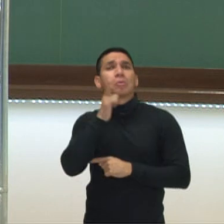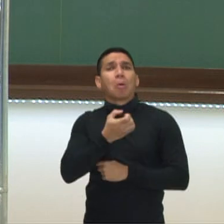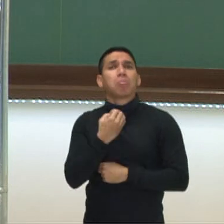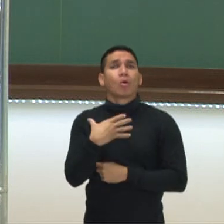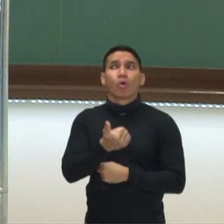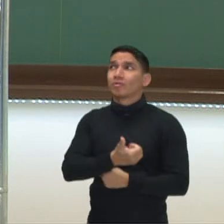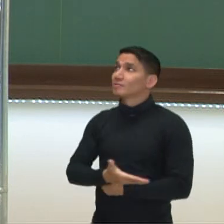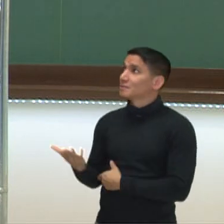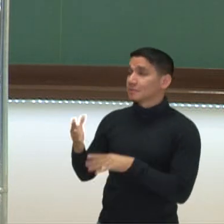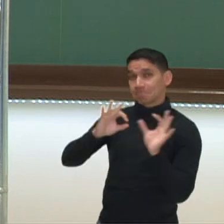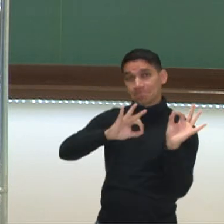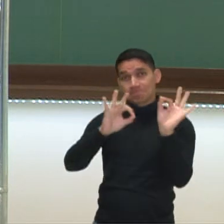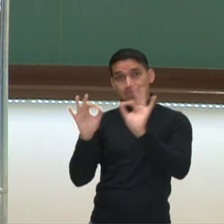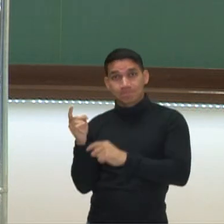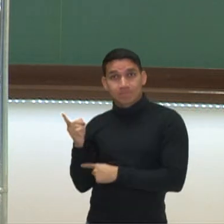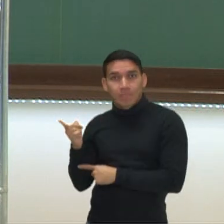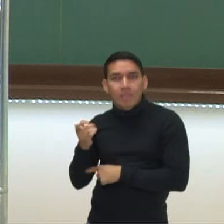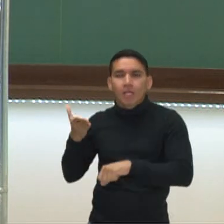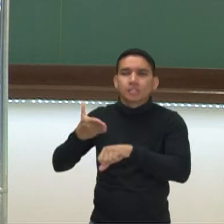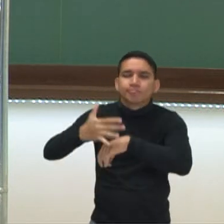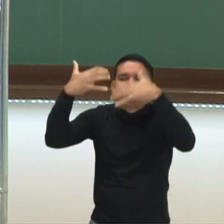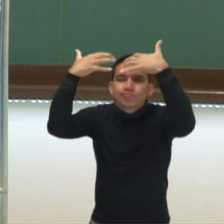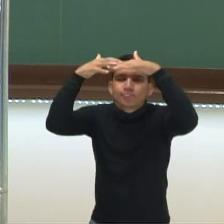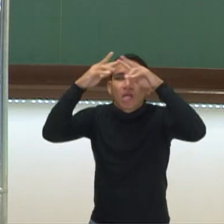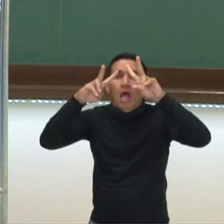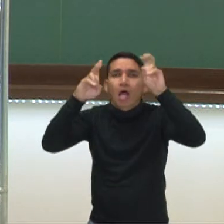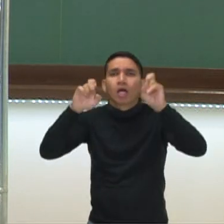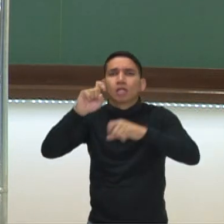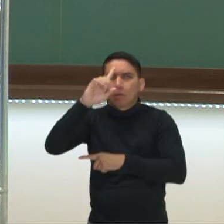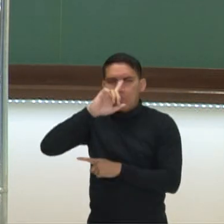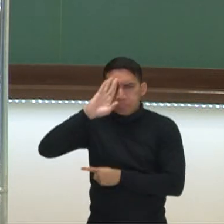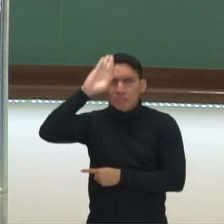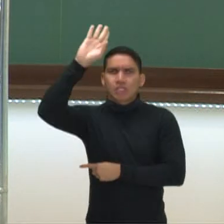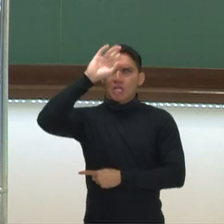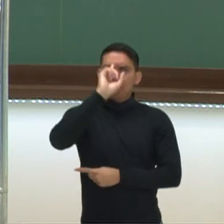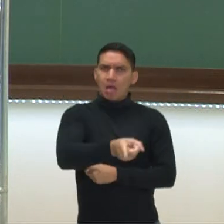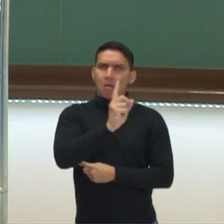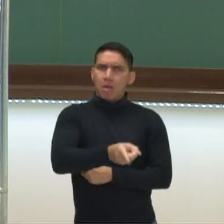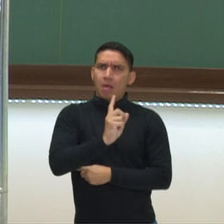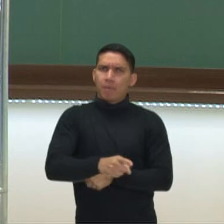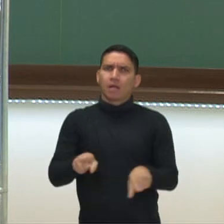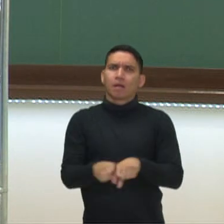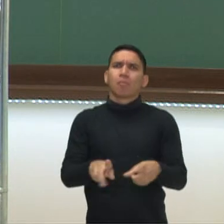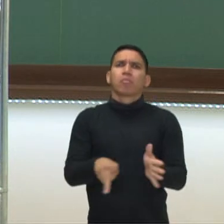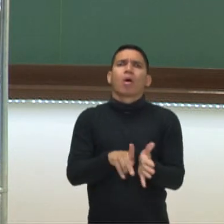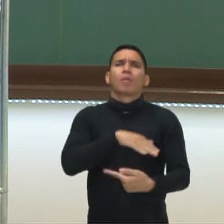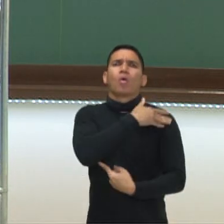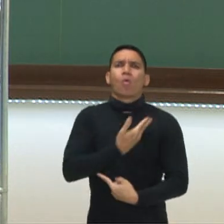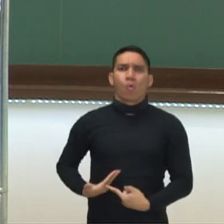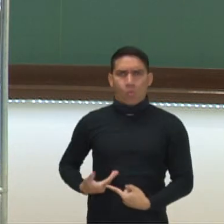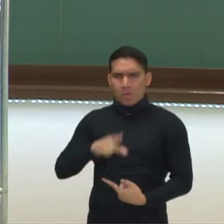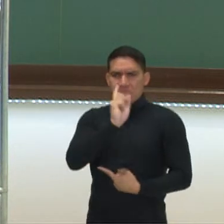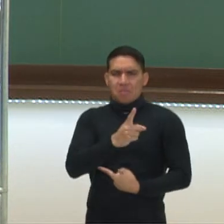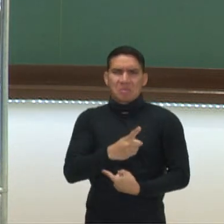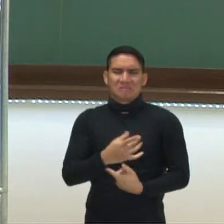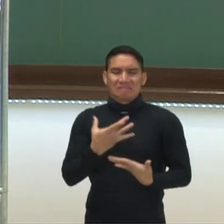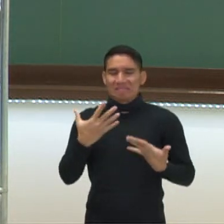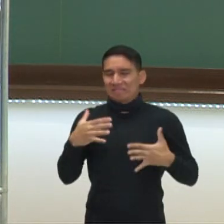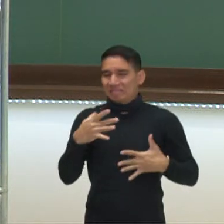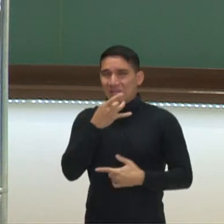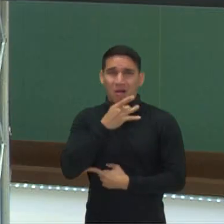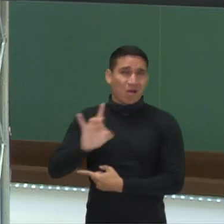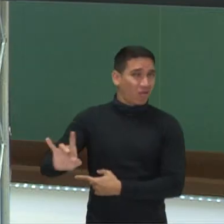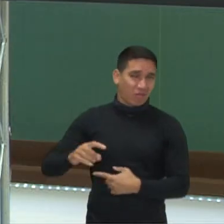assistir O Grande Ditador e entrar nessa reflexão sobre os perigos de governos ditatoriais e os horrores da guerra.